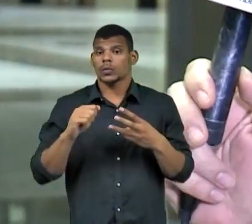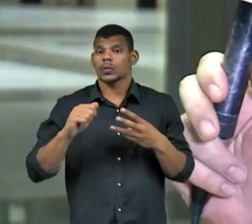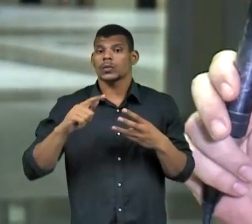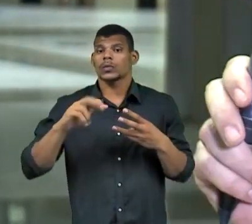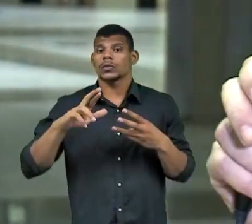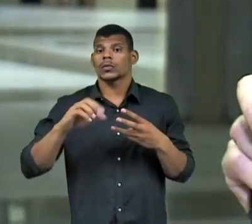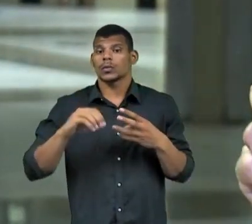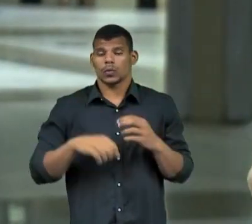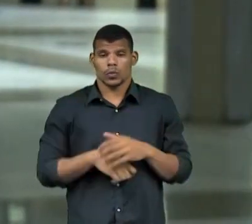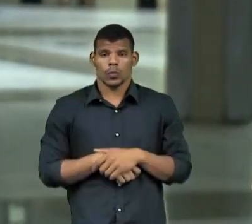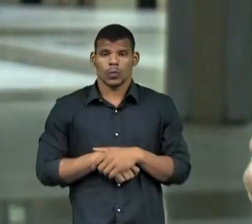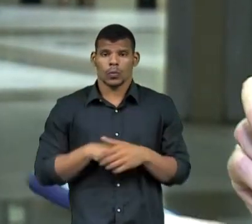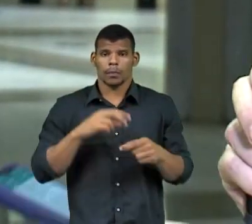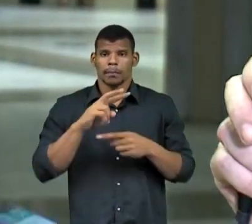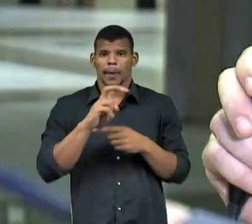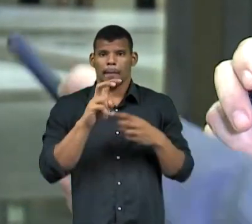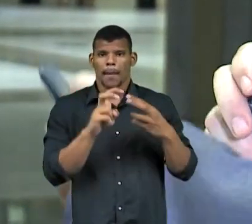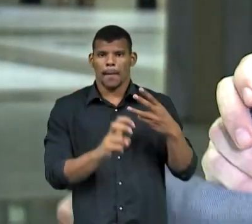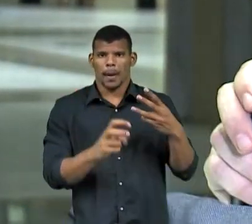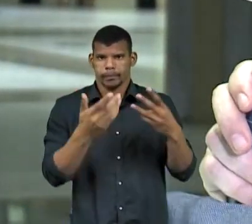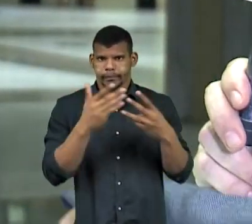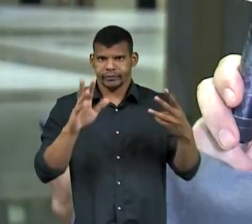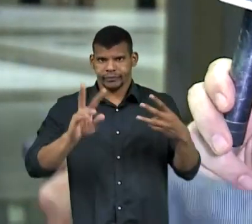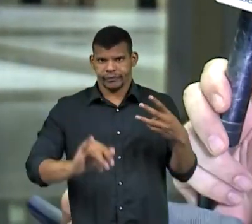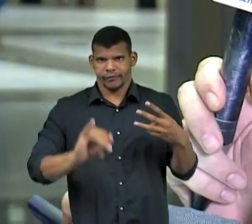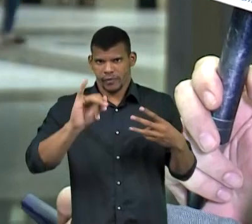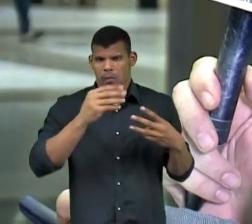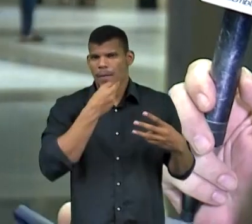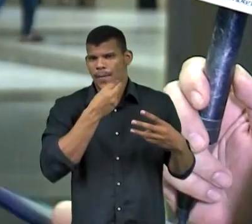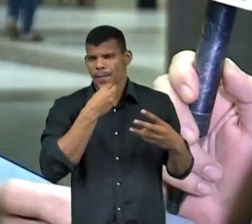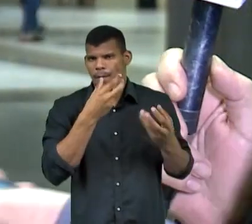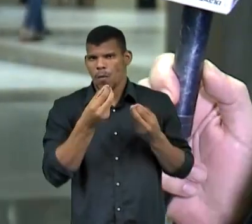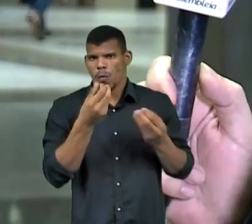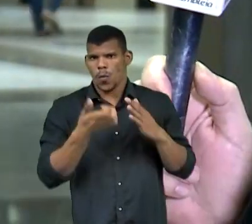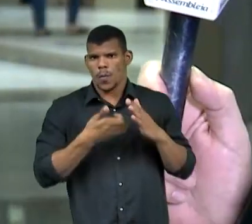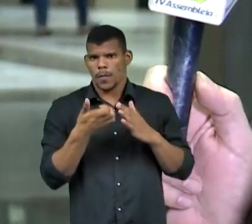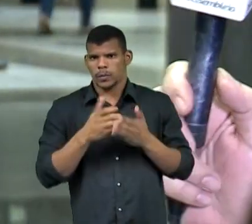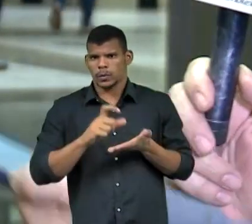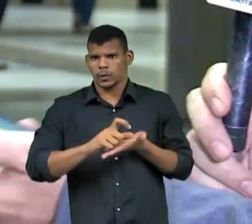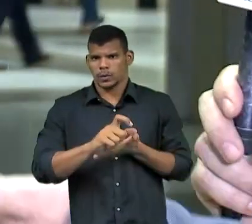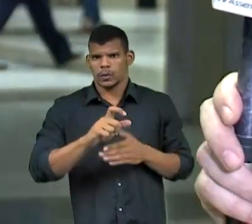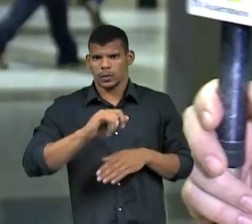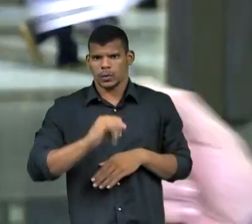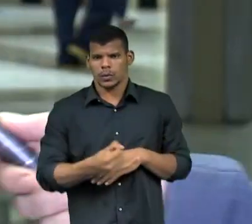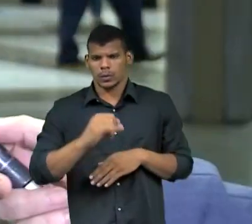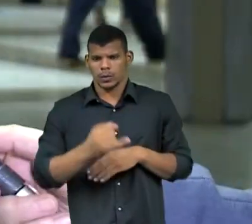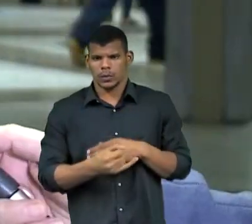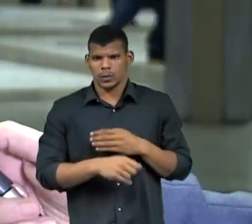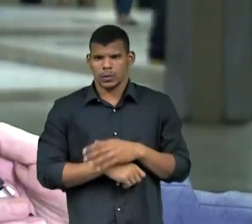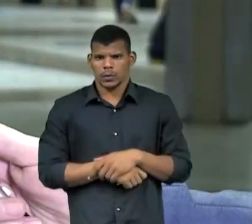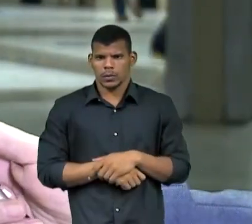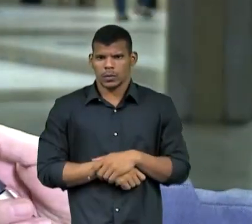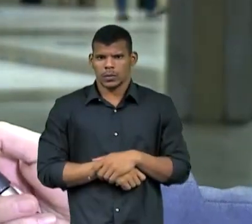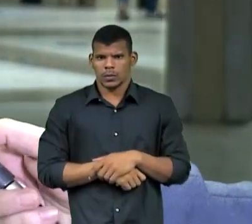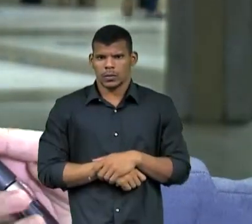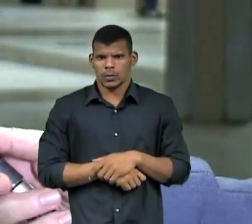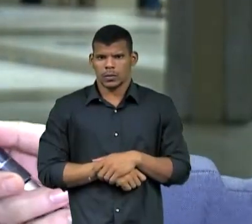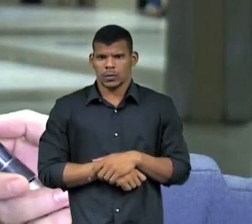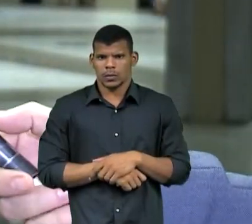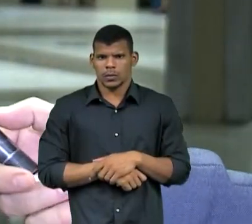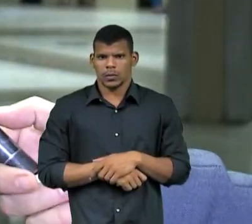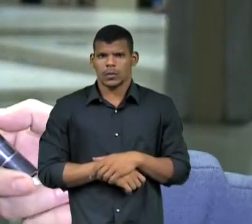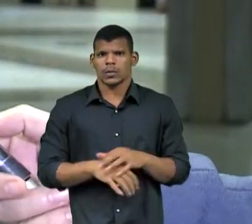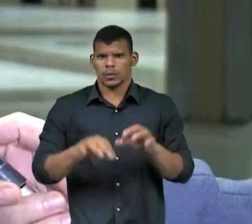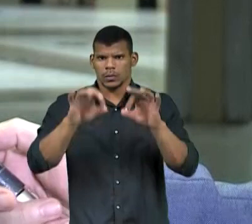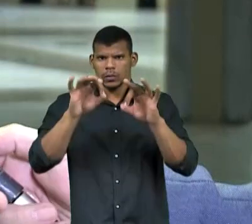essas oportunidades e inclusive de como empresários do Ceará podem aproveitar estes eventos. Exatamente, a ideia é que a gente